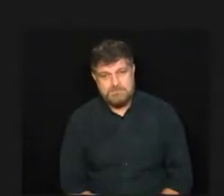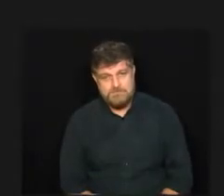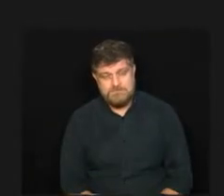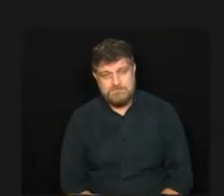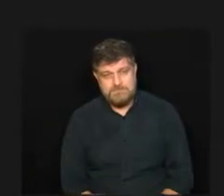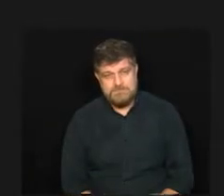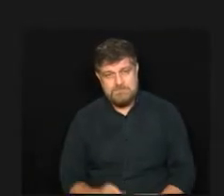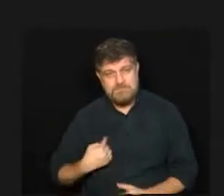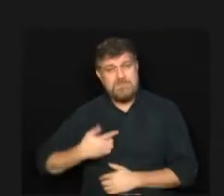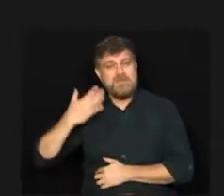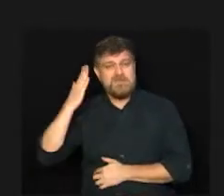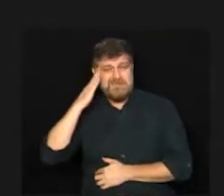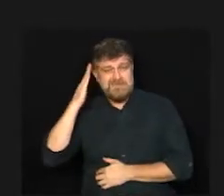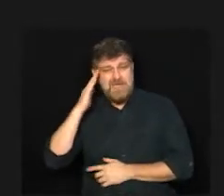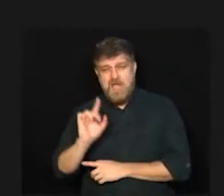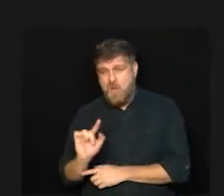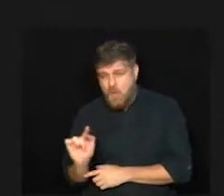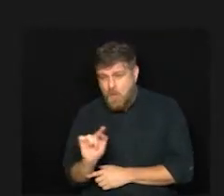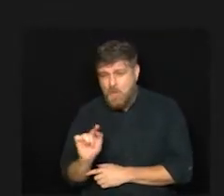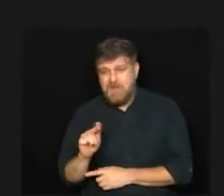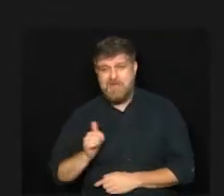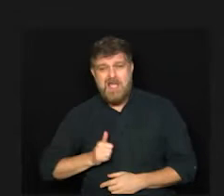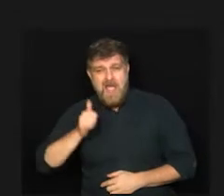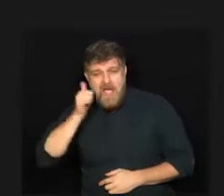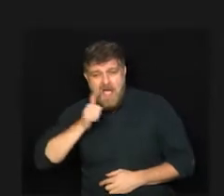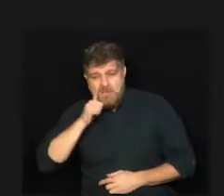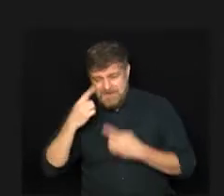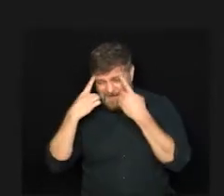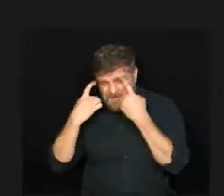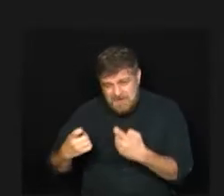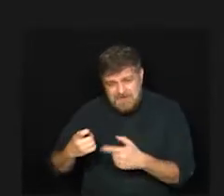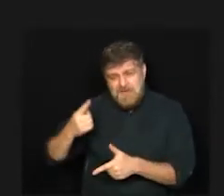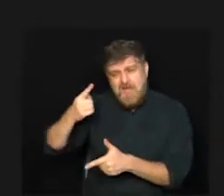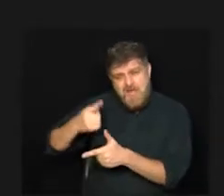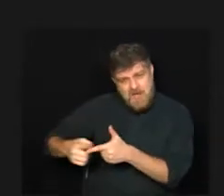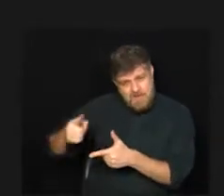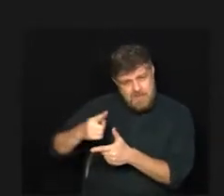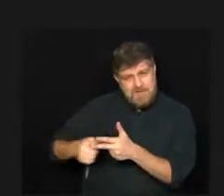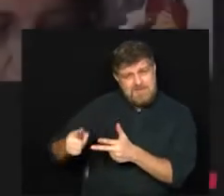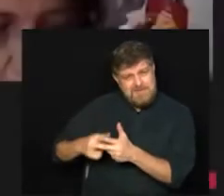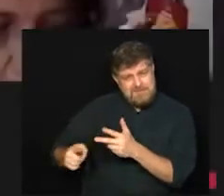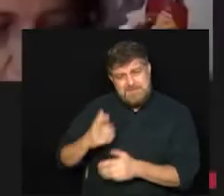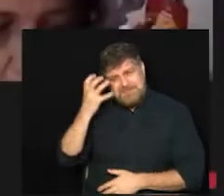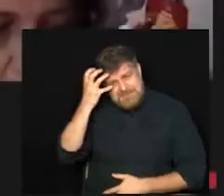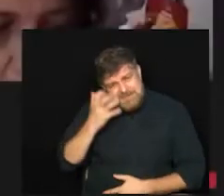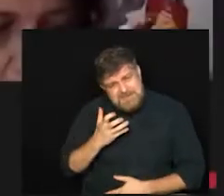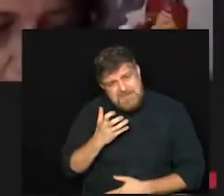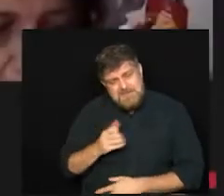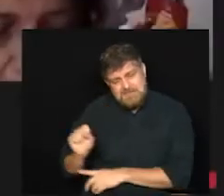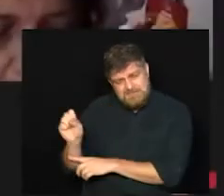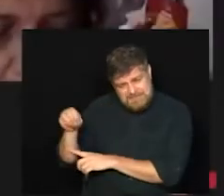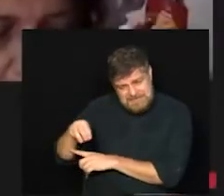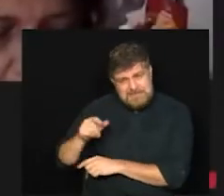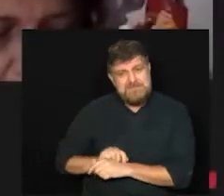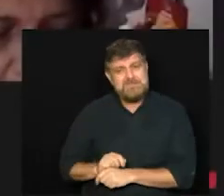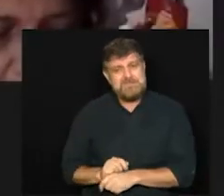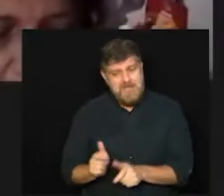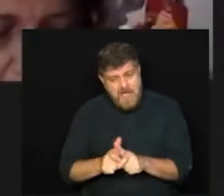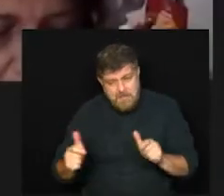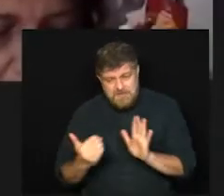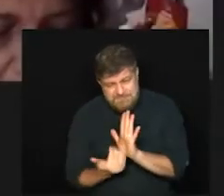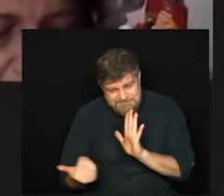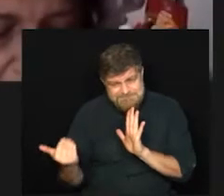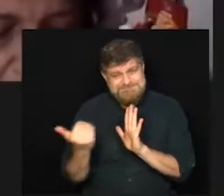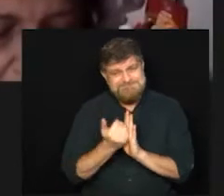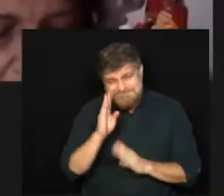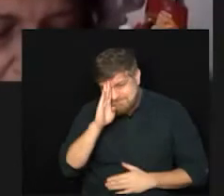A gente sabe que a violência doméstica é um problema muito sério e que aumentou muito,